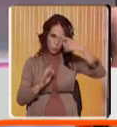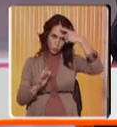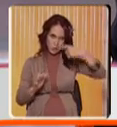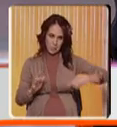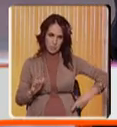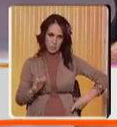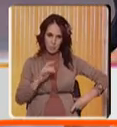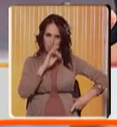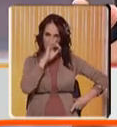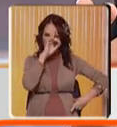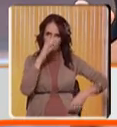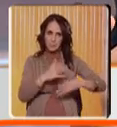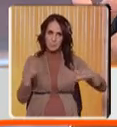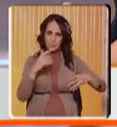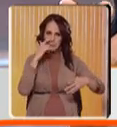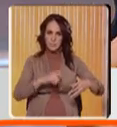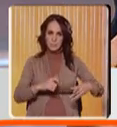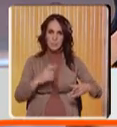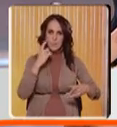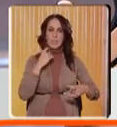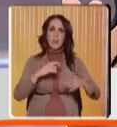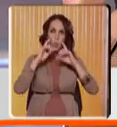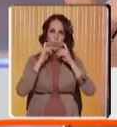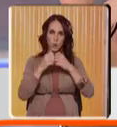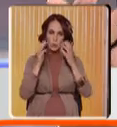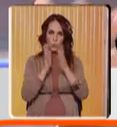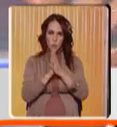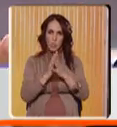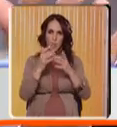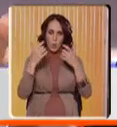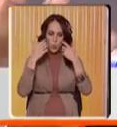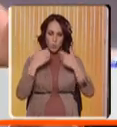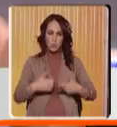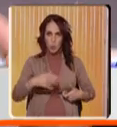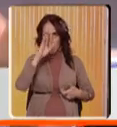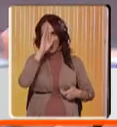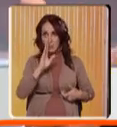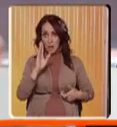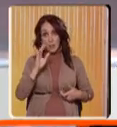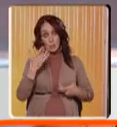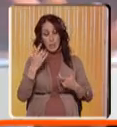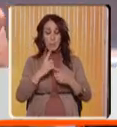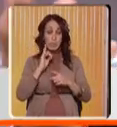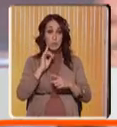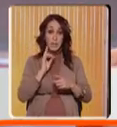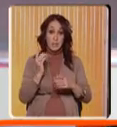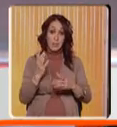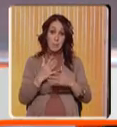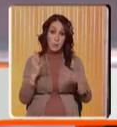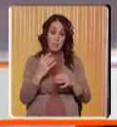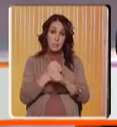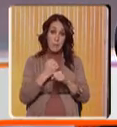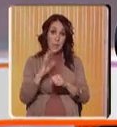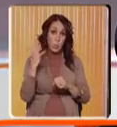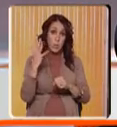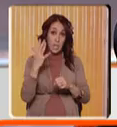geralmente, em esmagadora maioria das pessoas, é o hemisfério dominante. E, portanto, controla o nosso lado direito, que é o mais importante para nós, porque trabalhamos a maior parte das pessoas com a mão